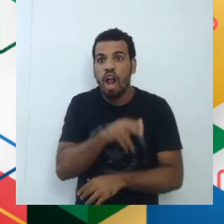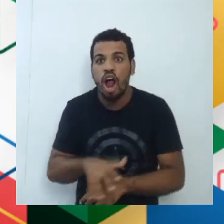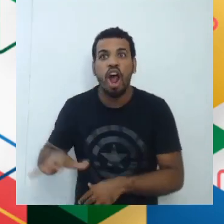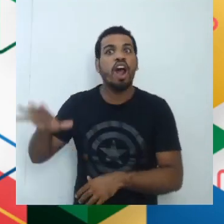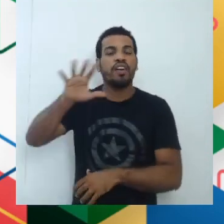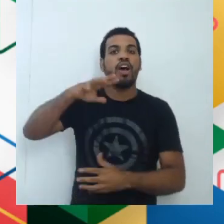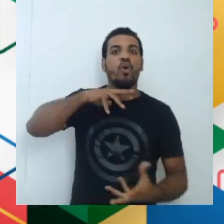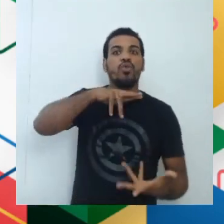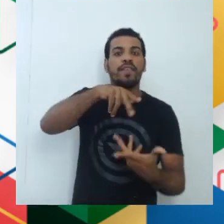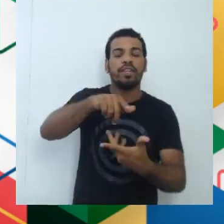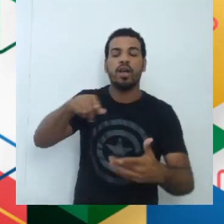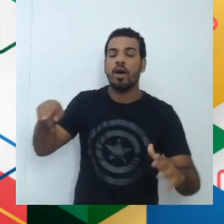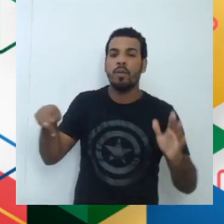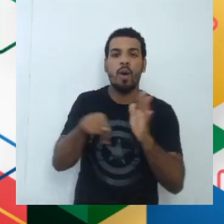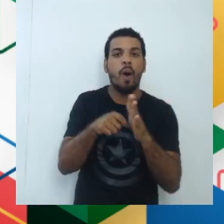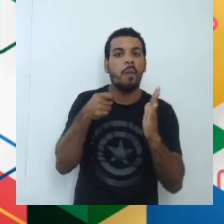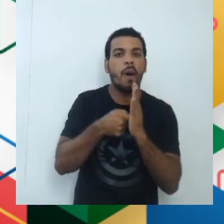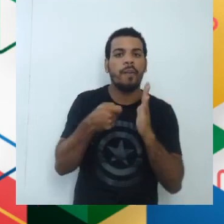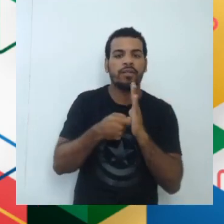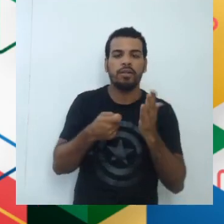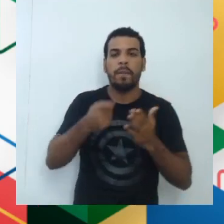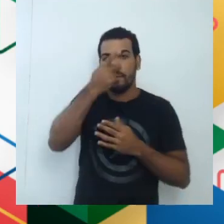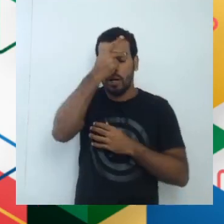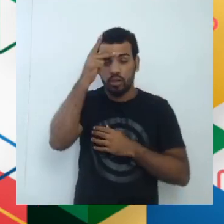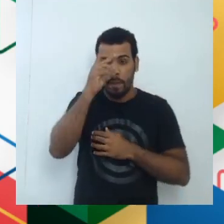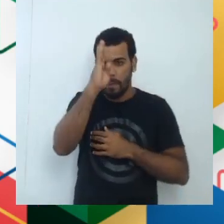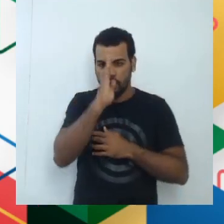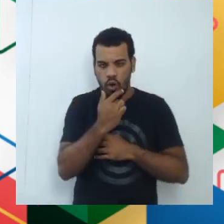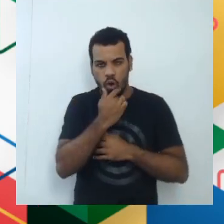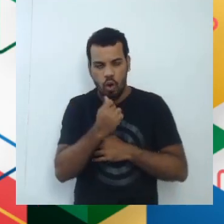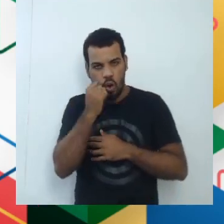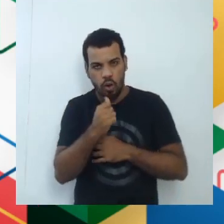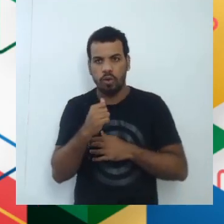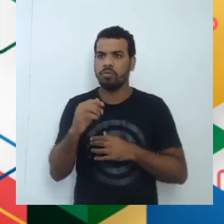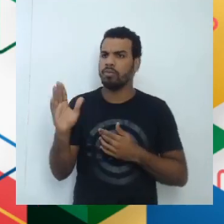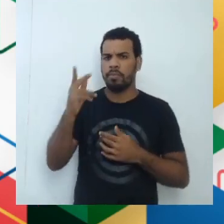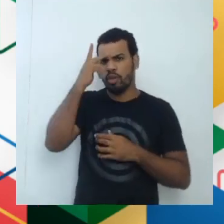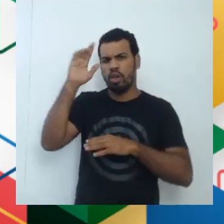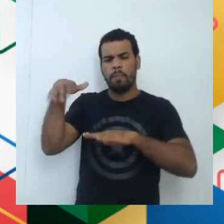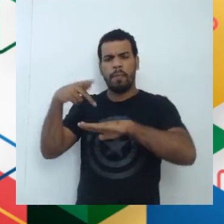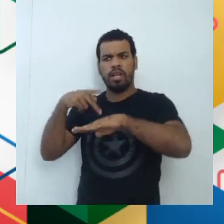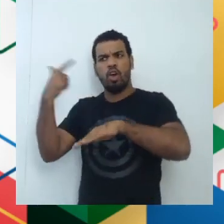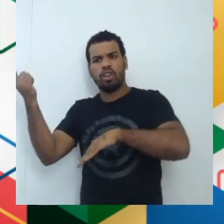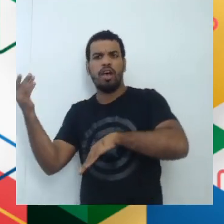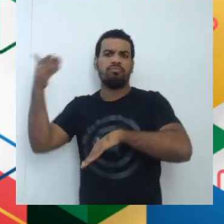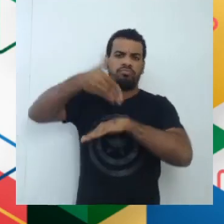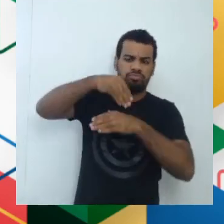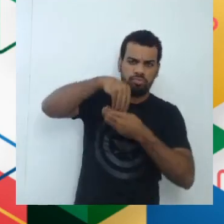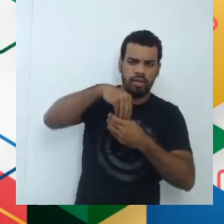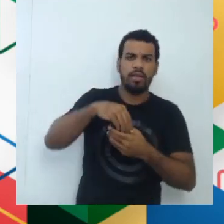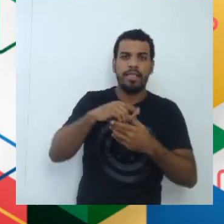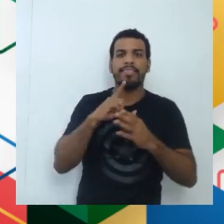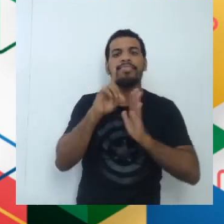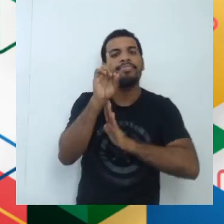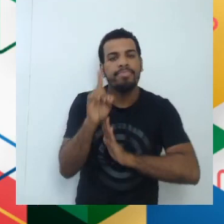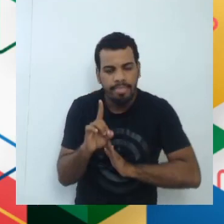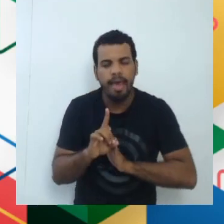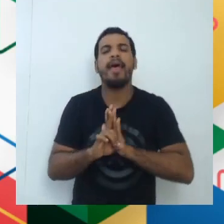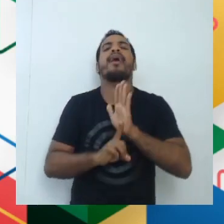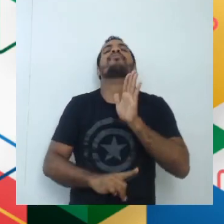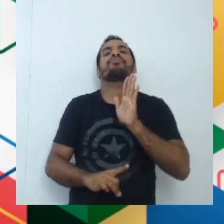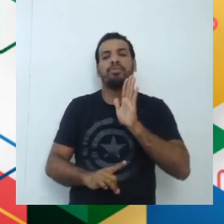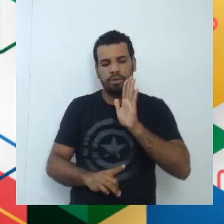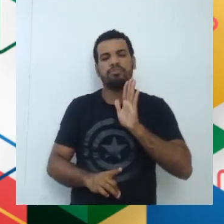públicas universais, onde todas as pessoas, brasileiros e brasileiras, estrangeiros que estão no Brasil, têm direitos